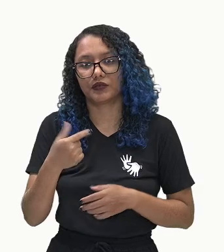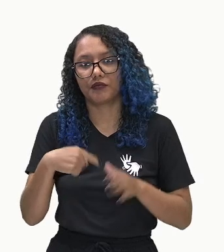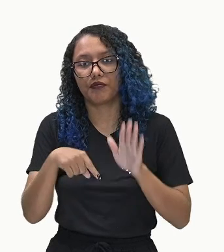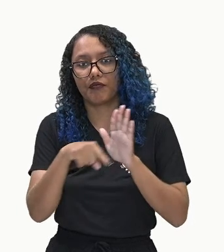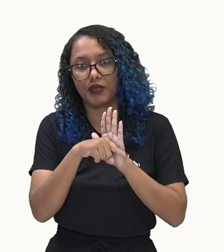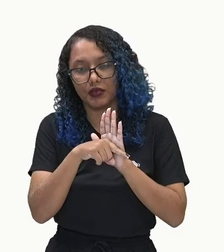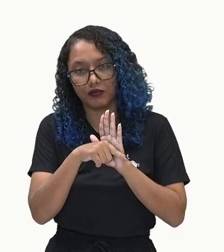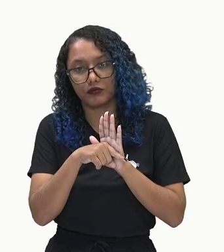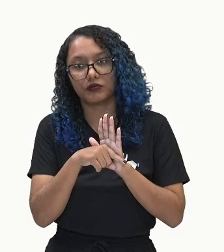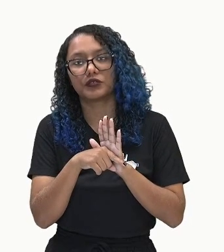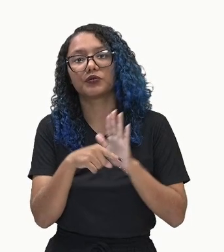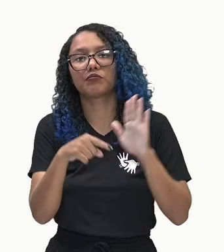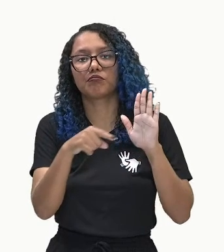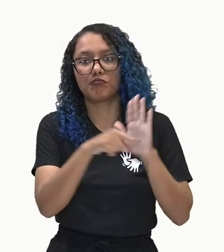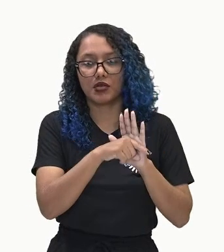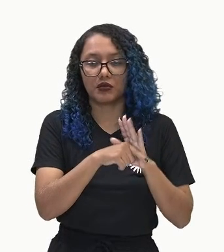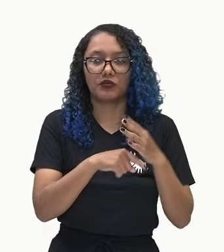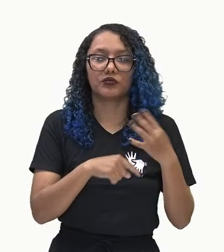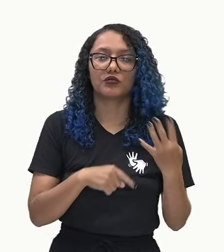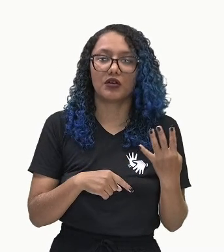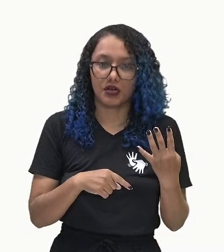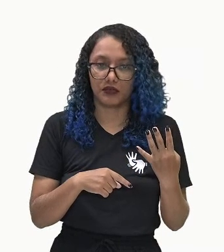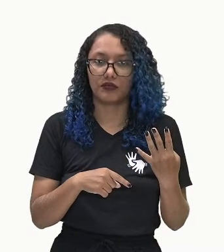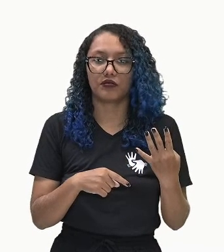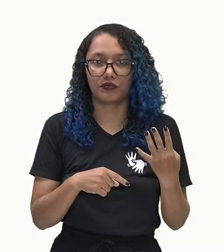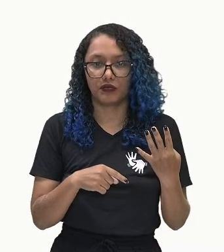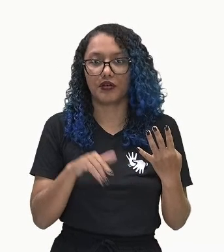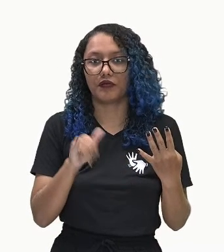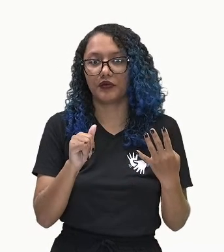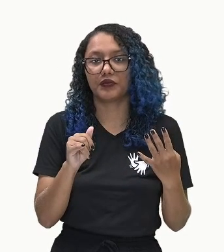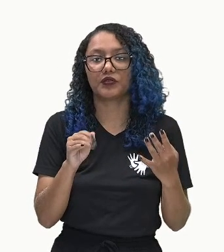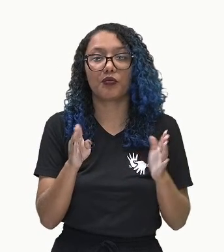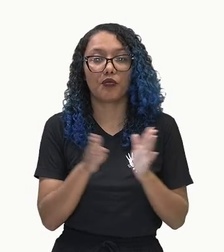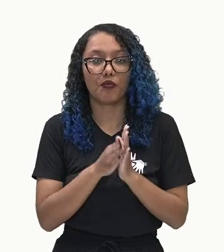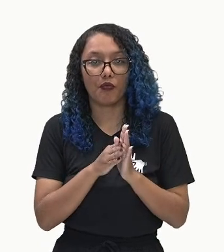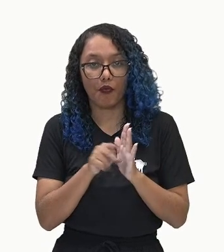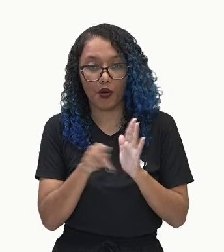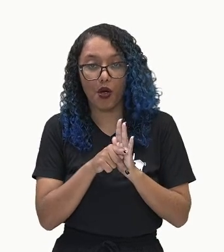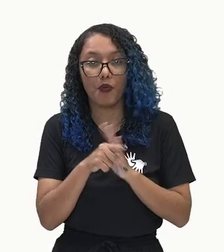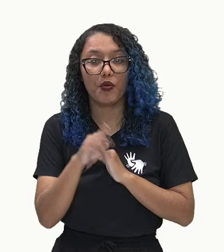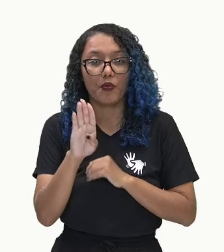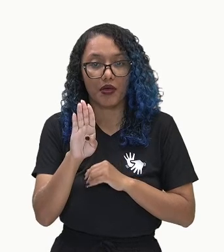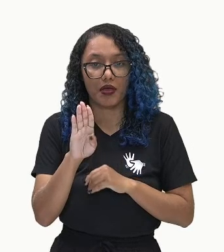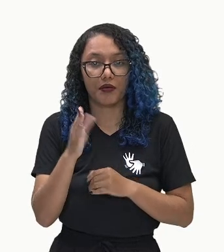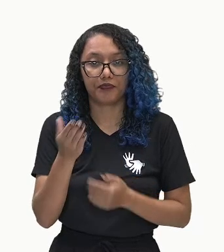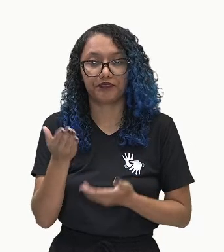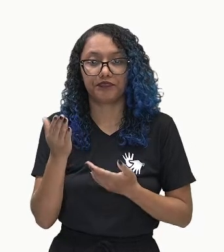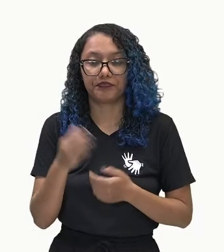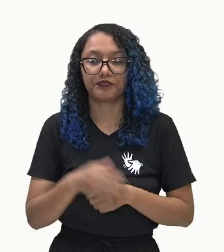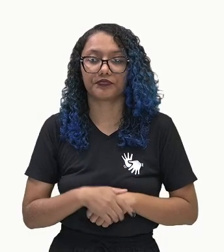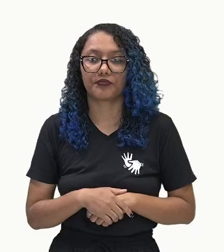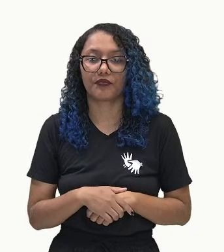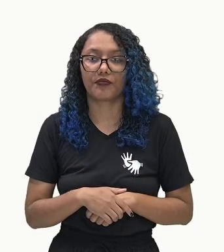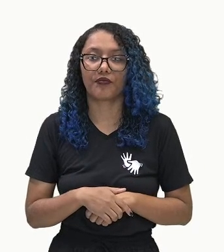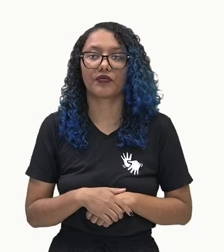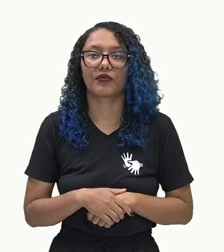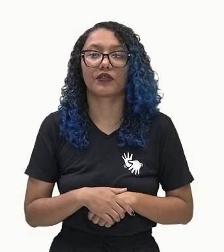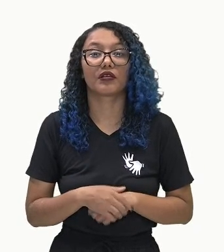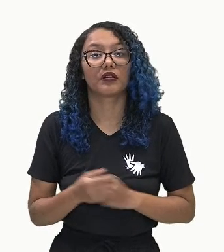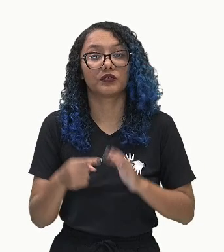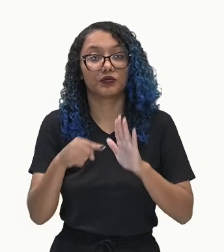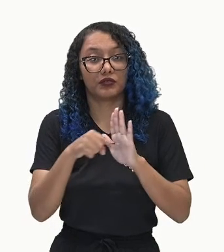menos 4, que é o y de B. Ó. Então, eu tenho a subtração de um valor negativo, coloque